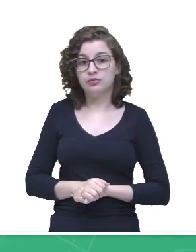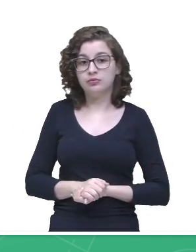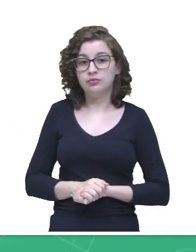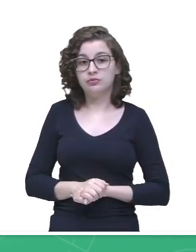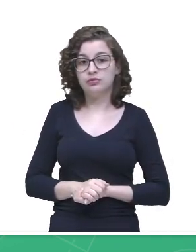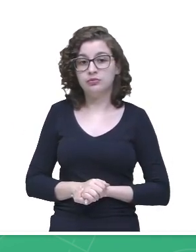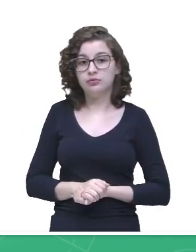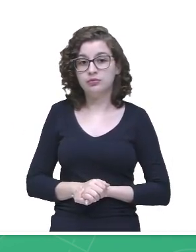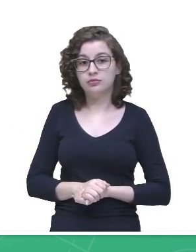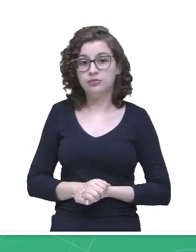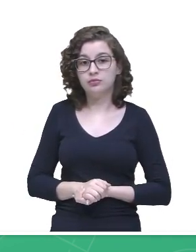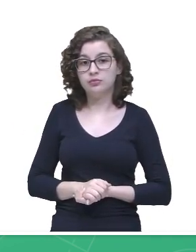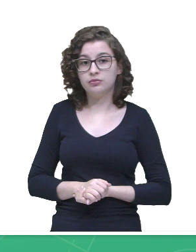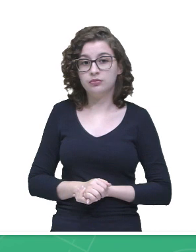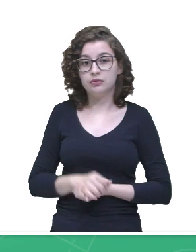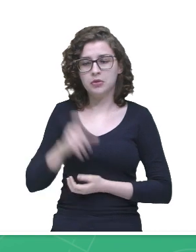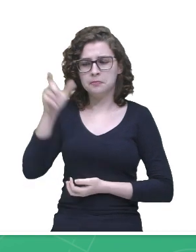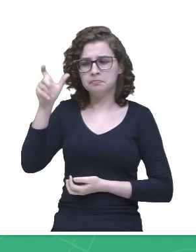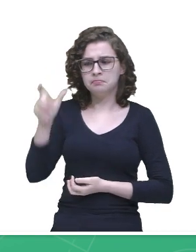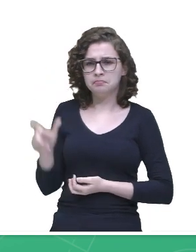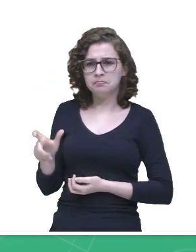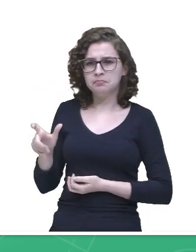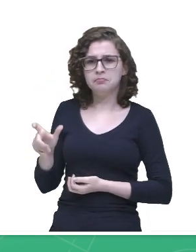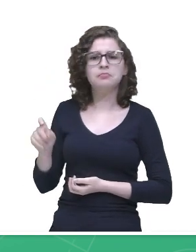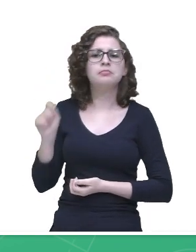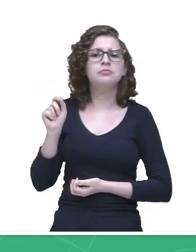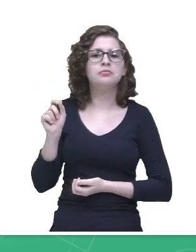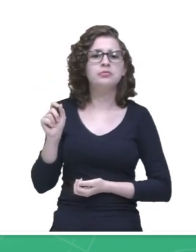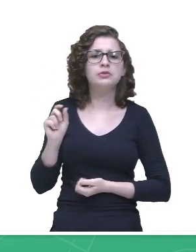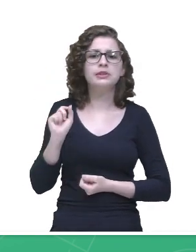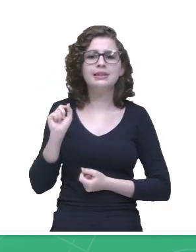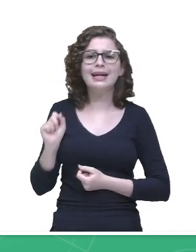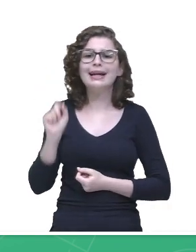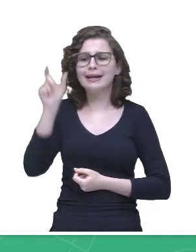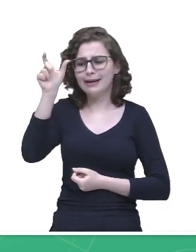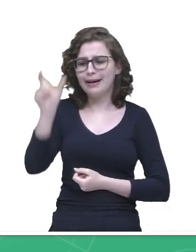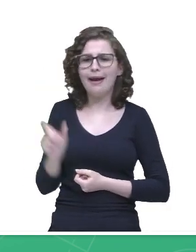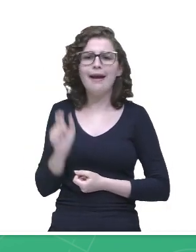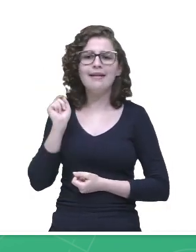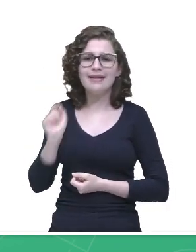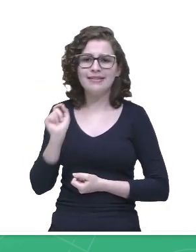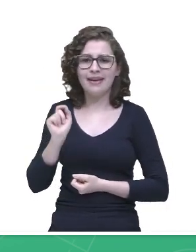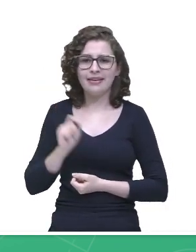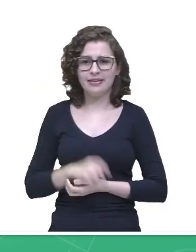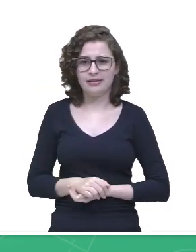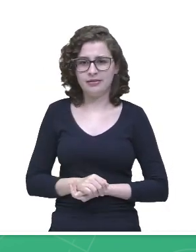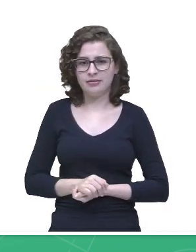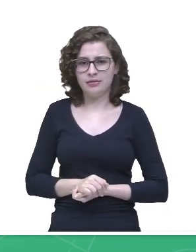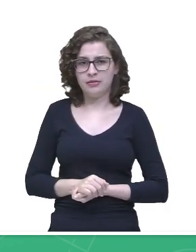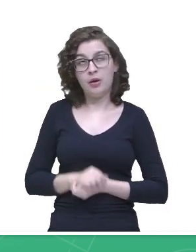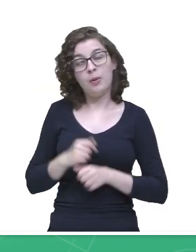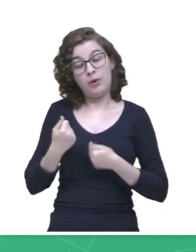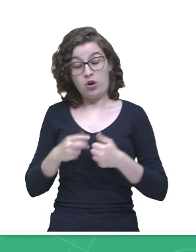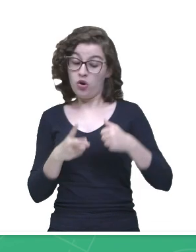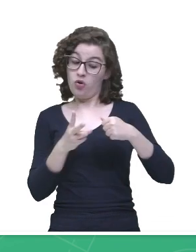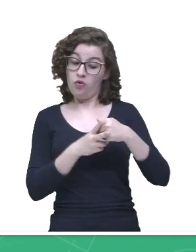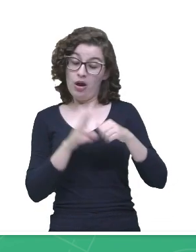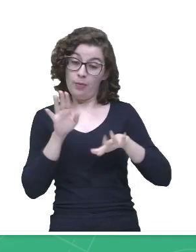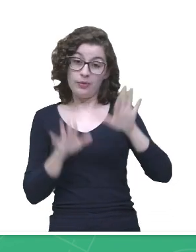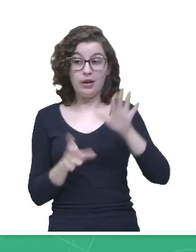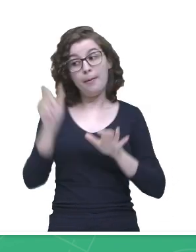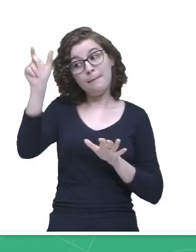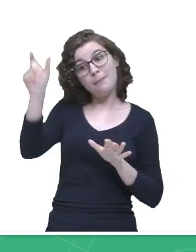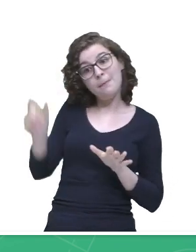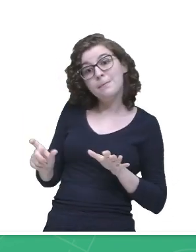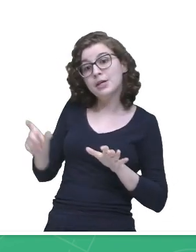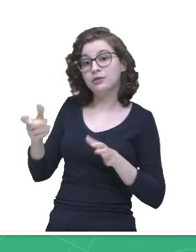Nós temos aí o sujeito, é interessante descobrir o sujeito da frase, tá? Porque eu só posso conjugar o verbo depois que eu descubro o